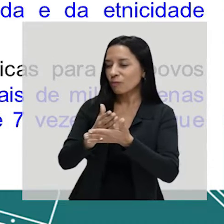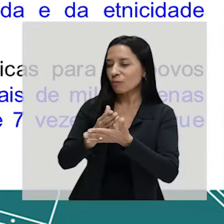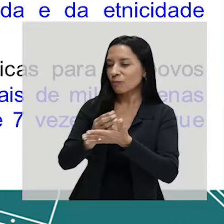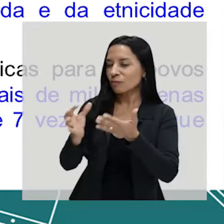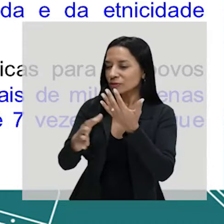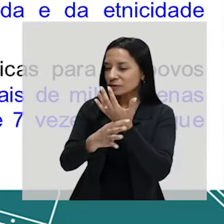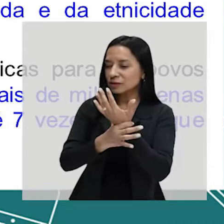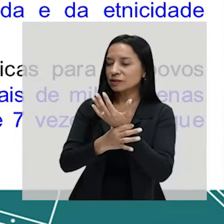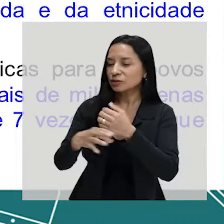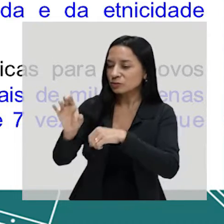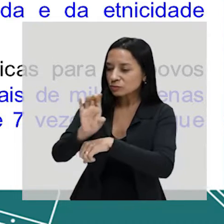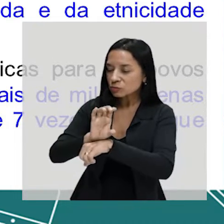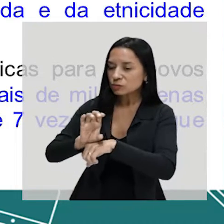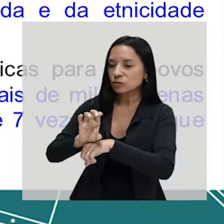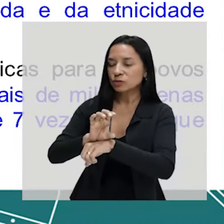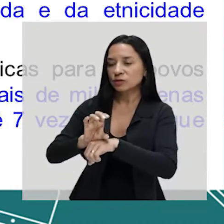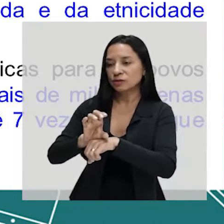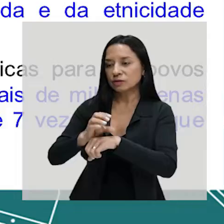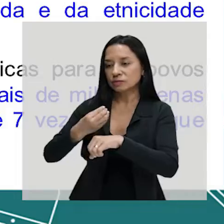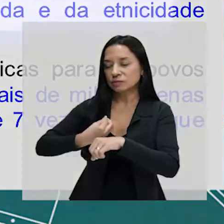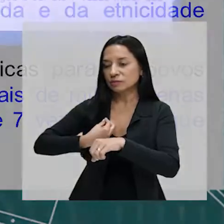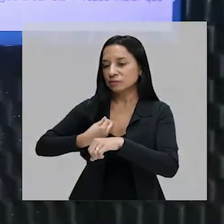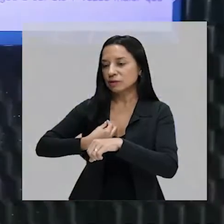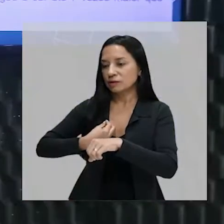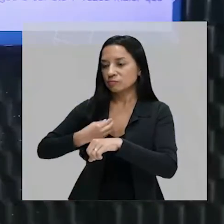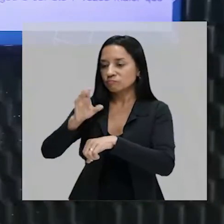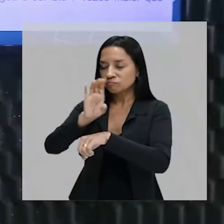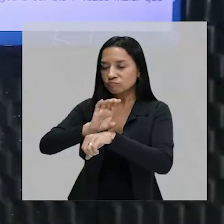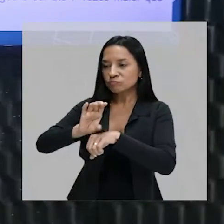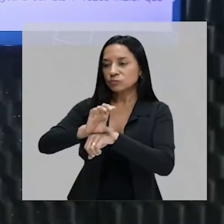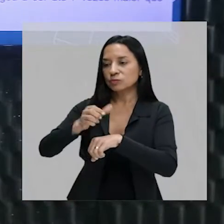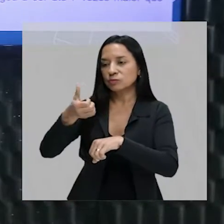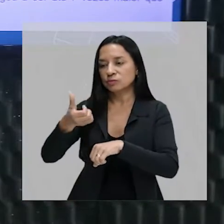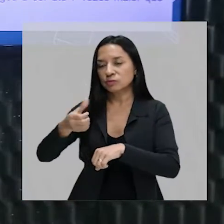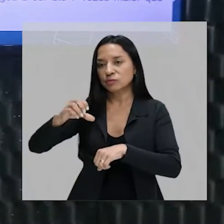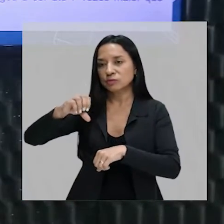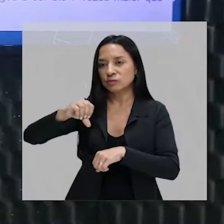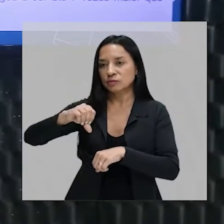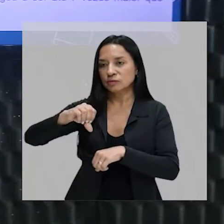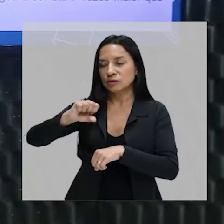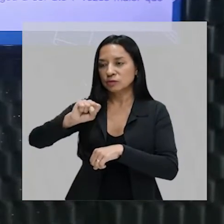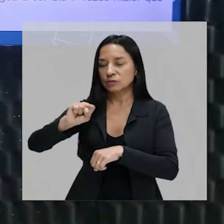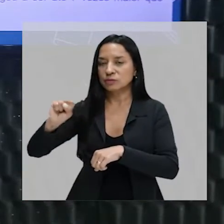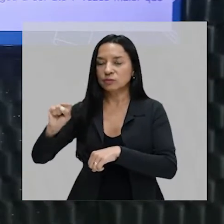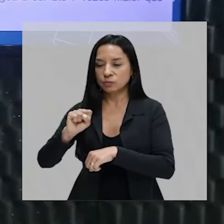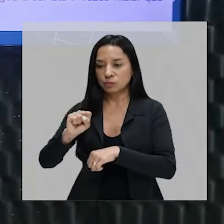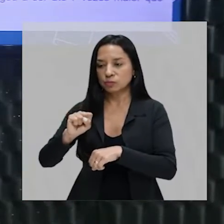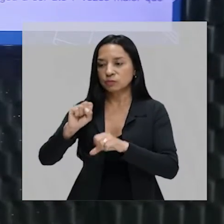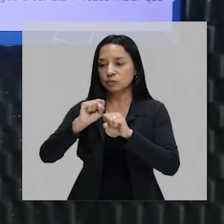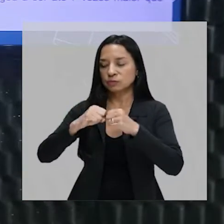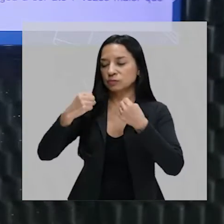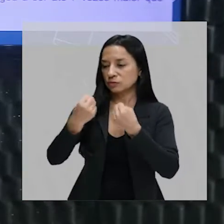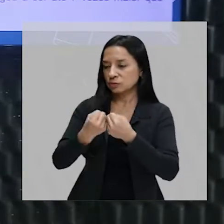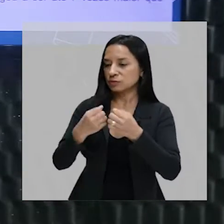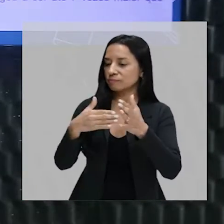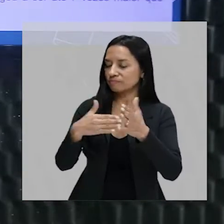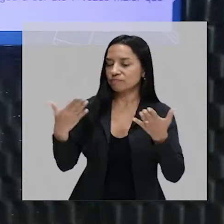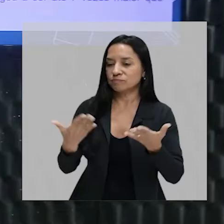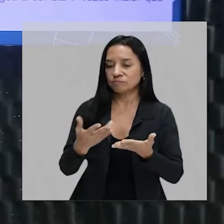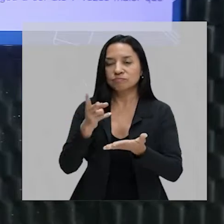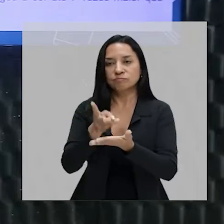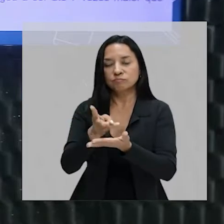Magna na Constituição de 1988 a essas sociedades até hoje